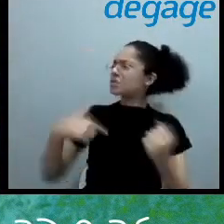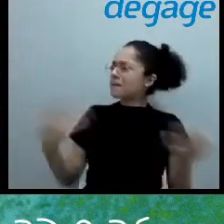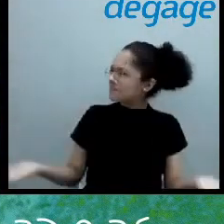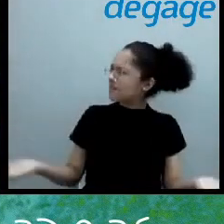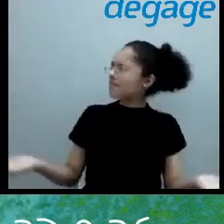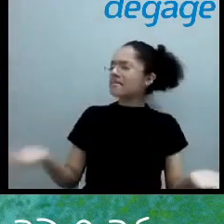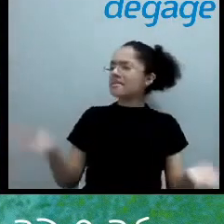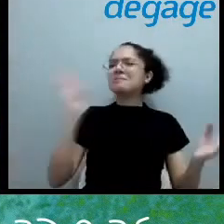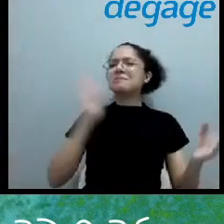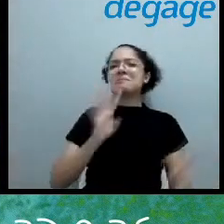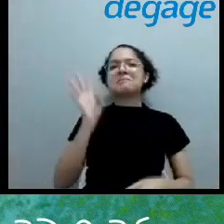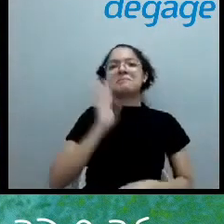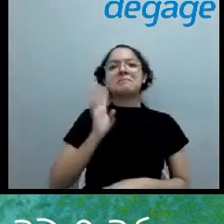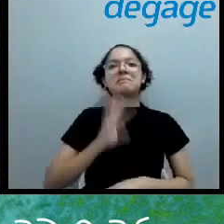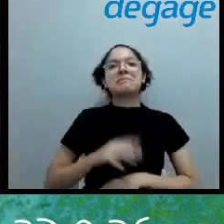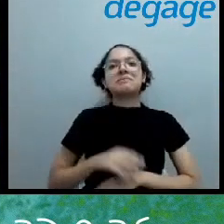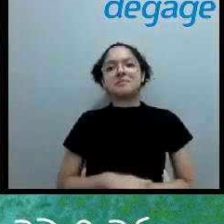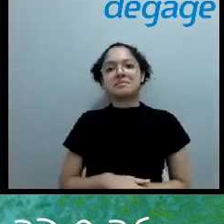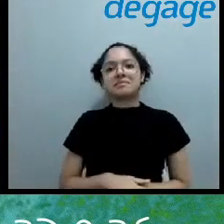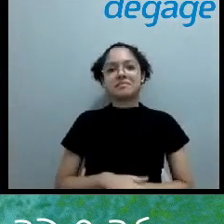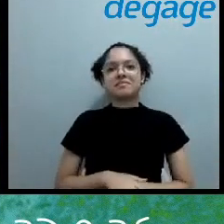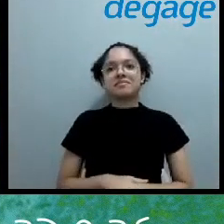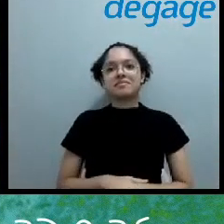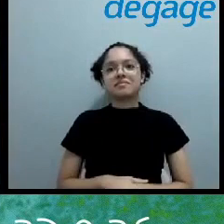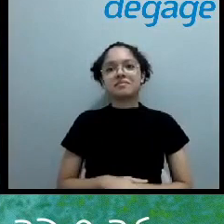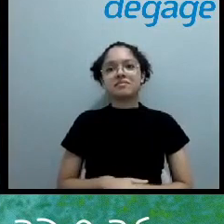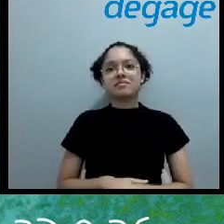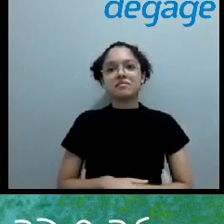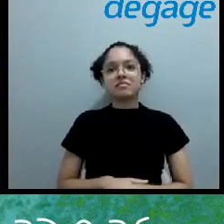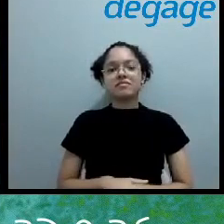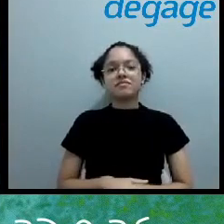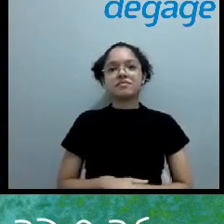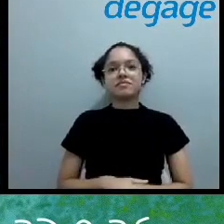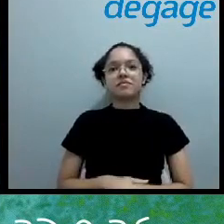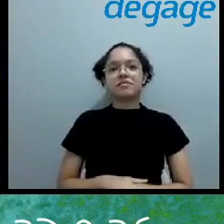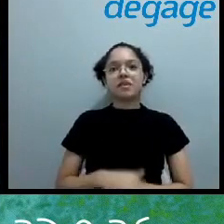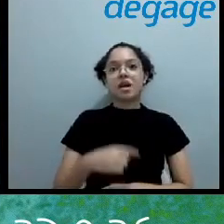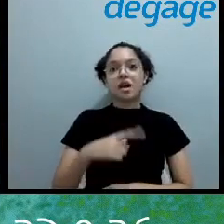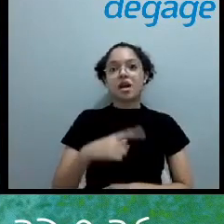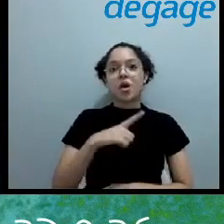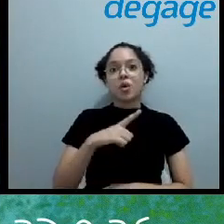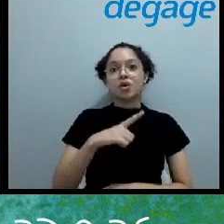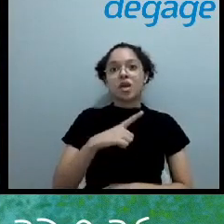legal. Eu tenho aqui os dois que você tá sem aí, ó.